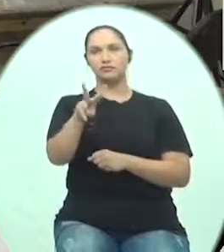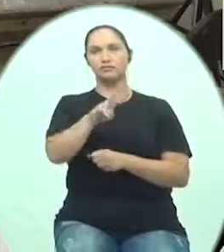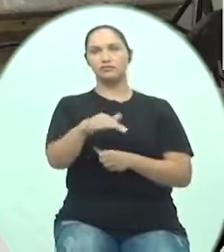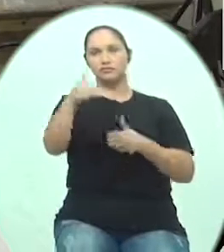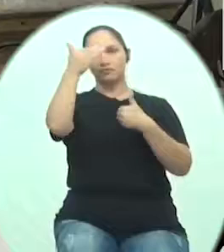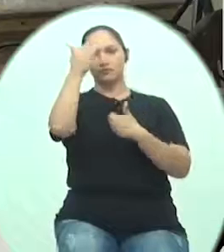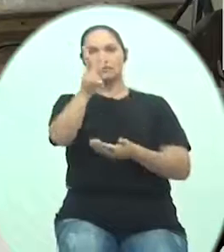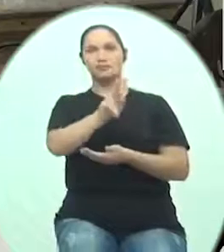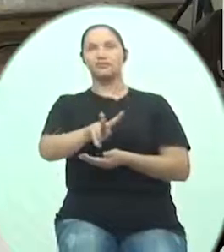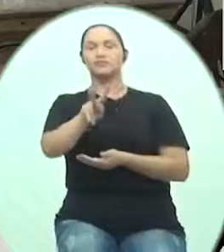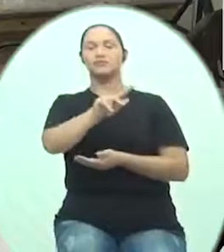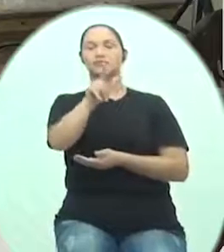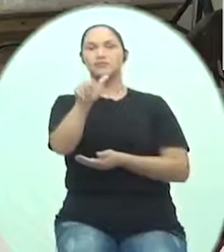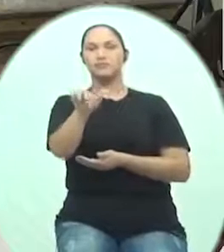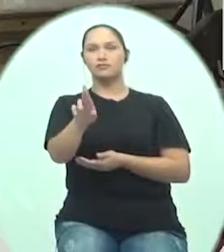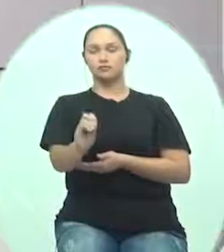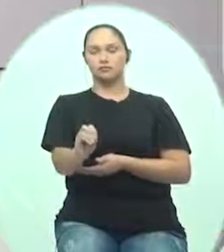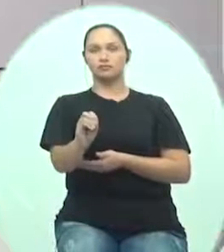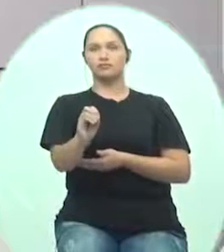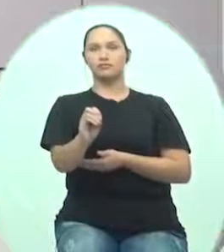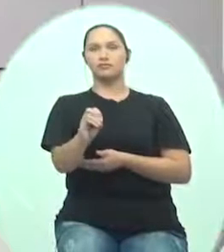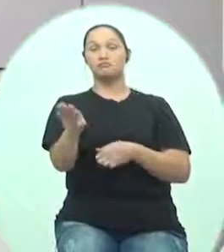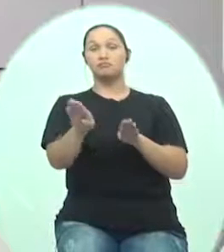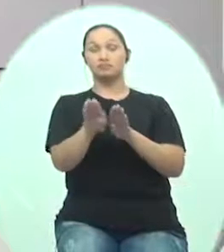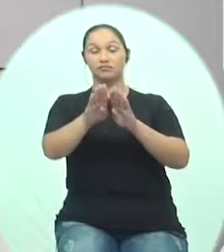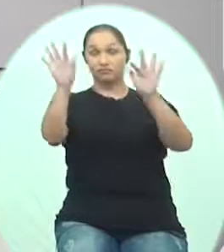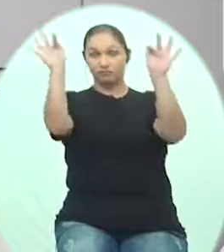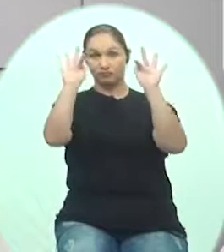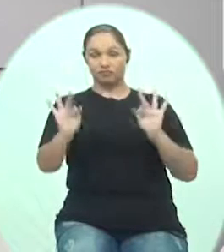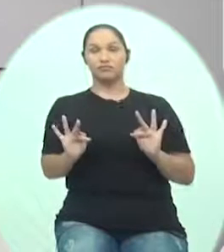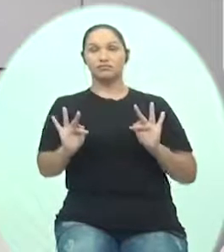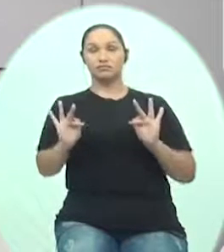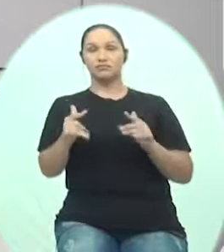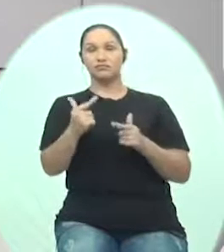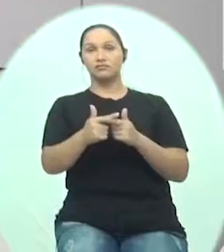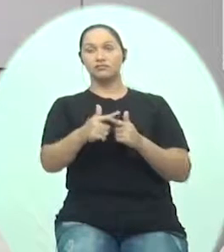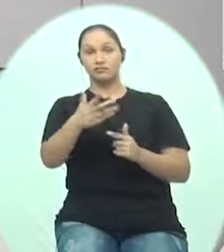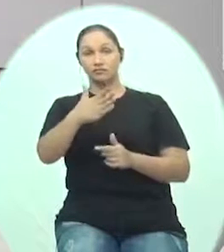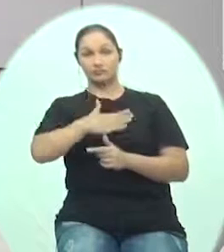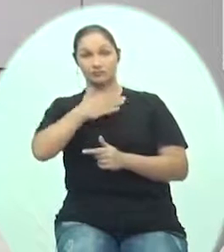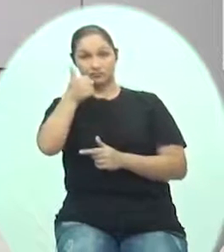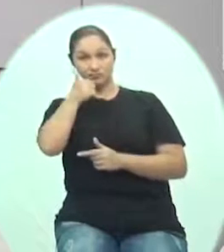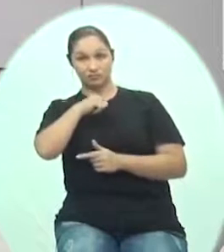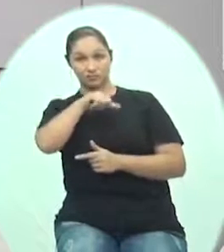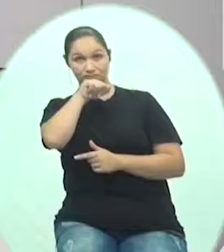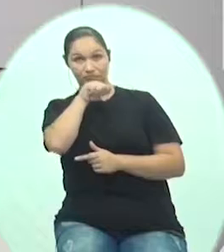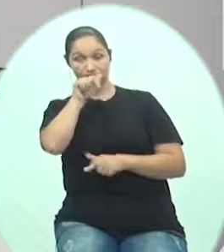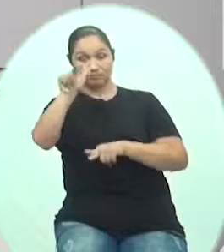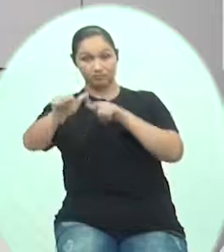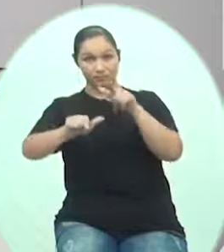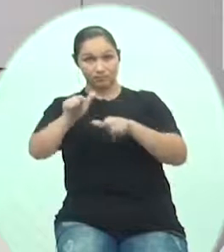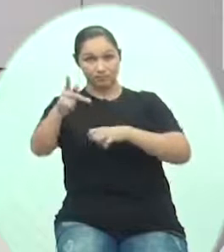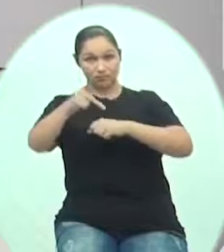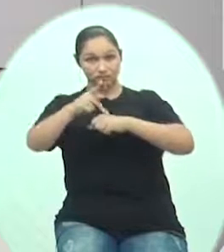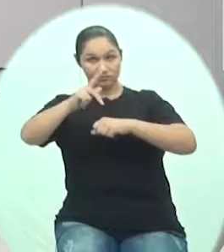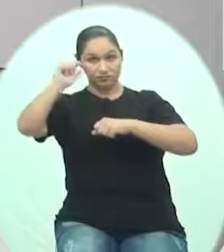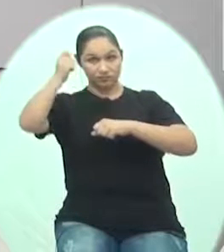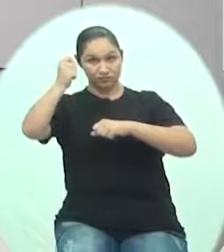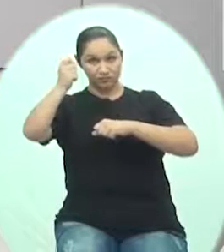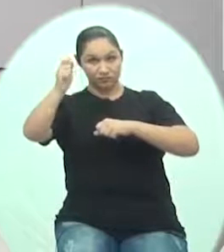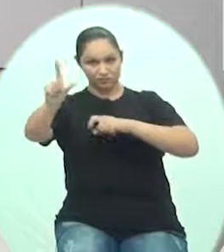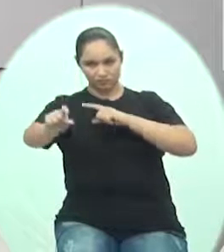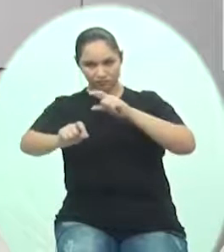obrigado pela parte Vereador zairo também fico feliz pois a minha mãe foi escolhedor de carvão tem 86